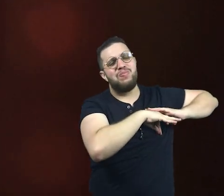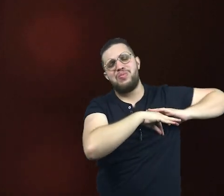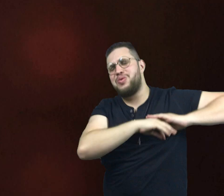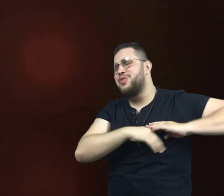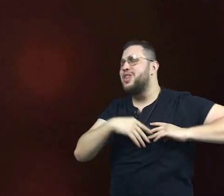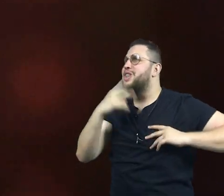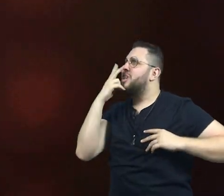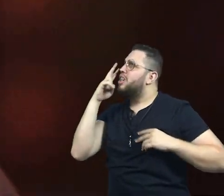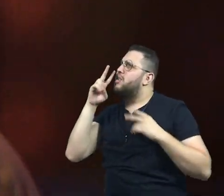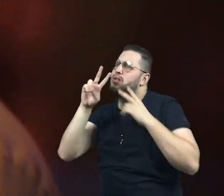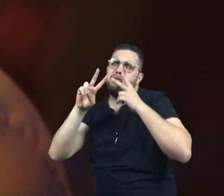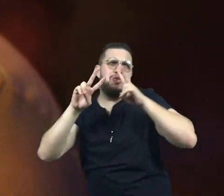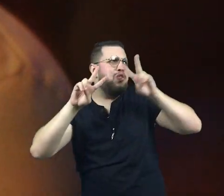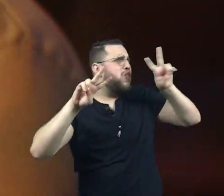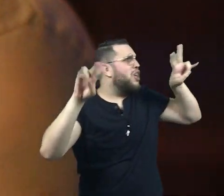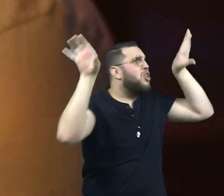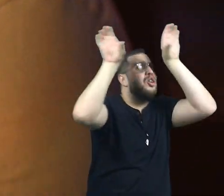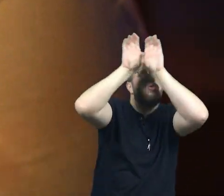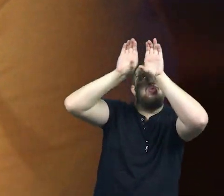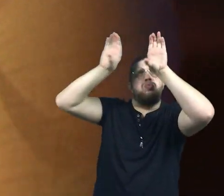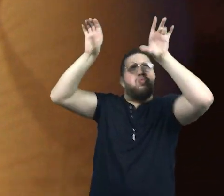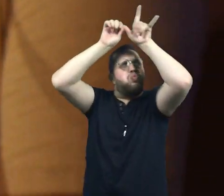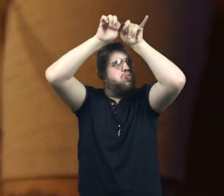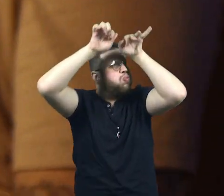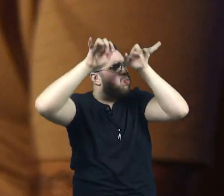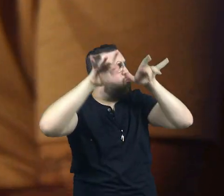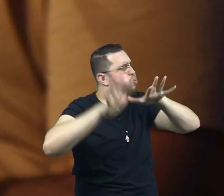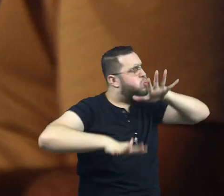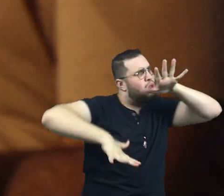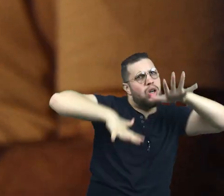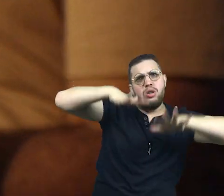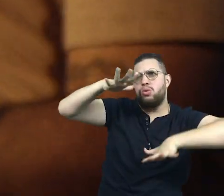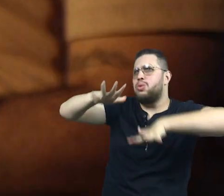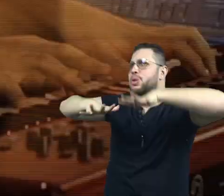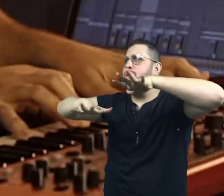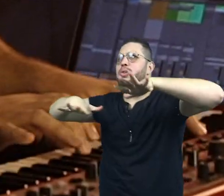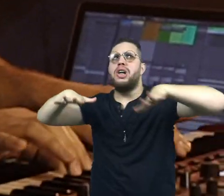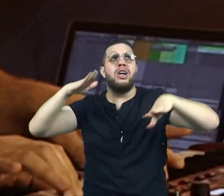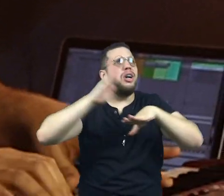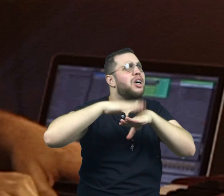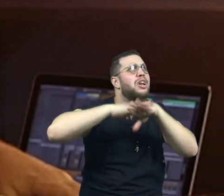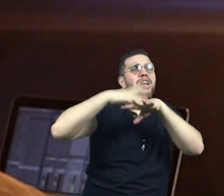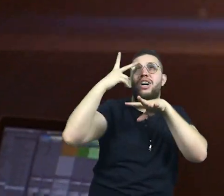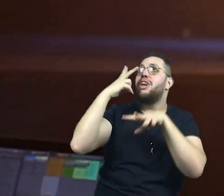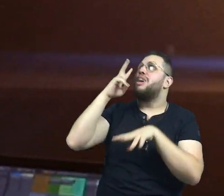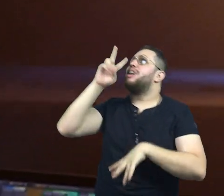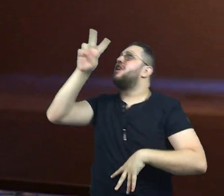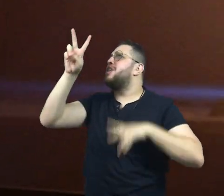Quero ouvir o som do céu, tua